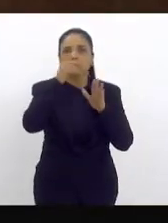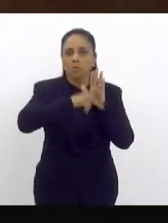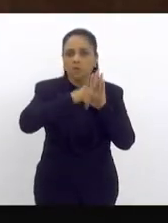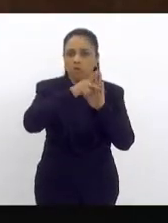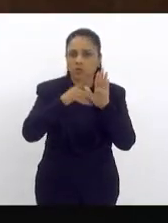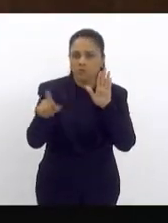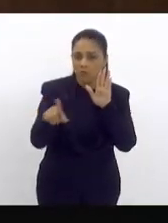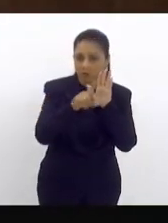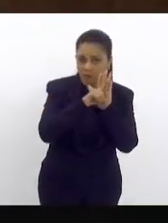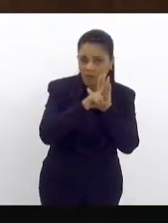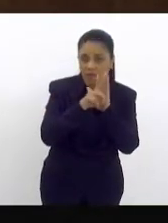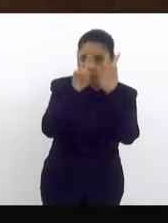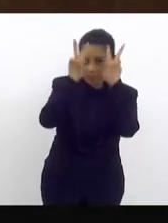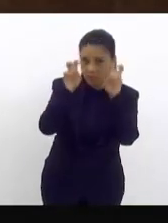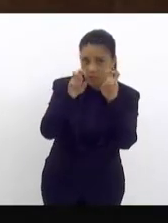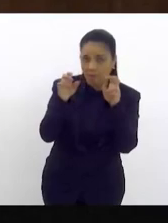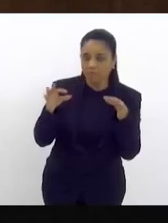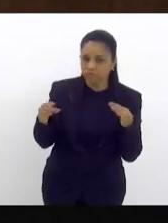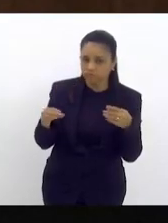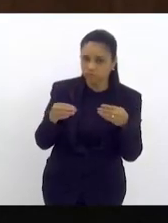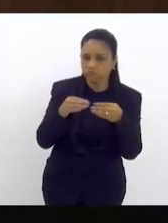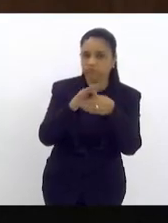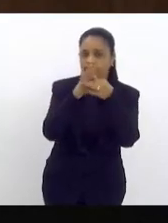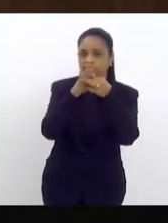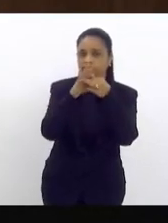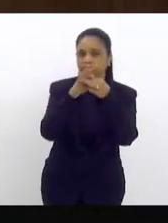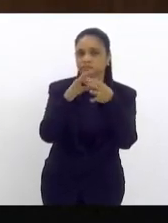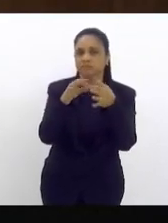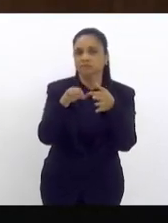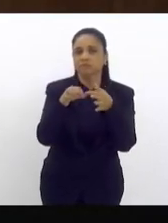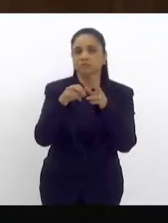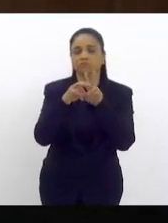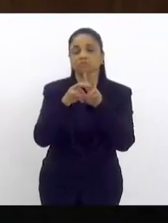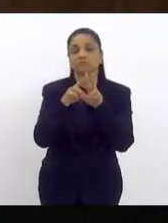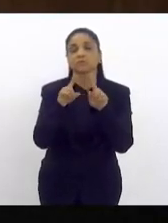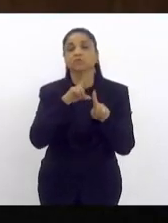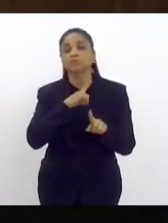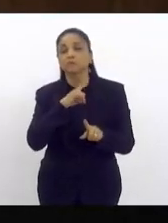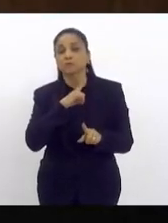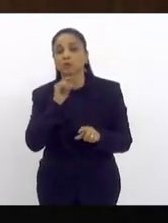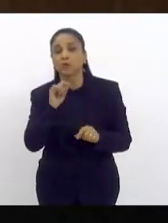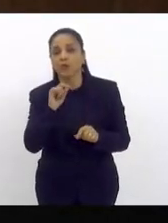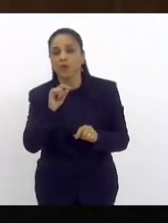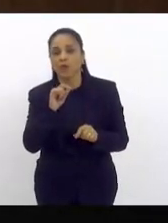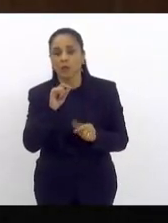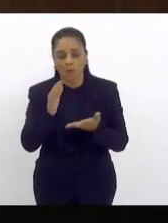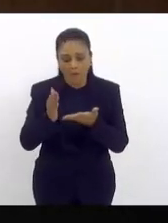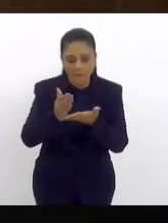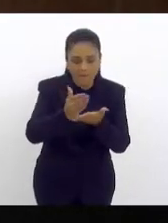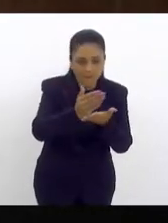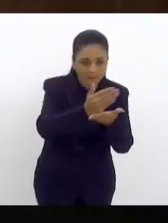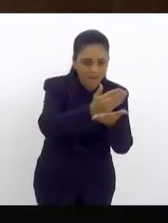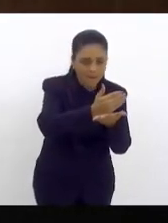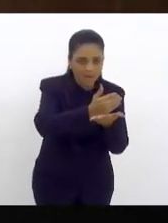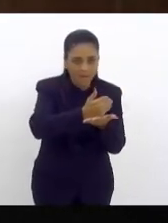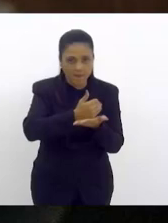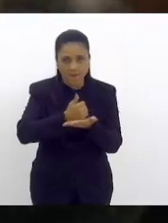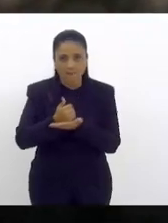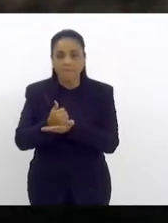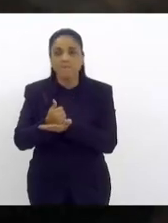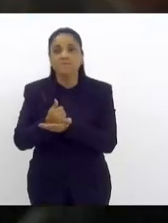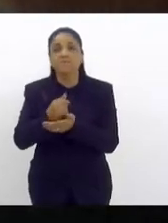com esse tema especialmente com a questão de nós termos um banco de dados sobre